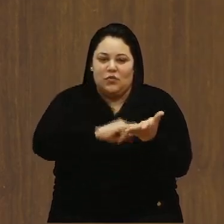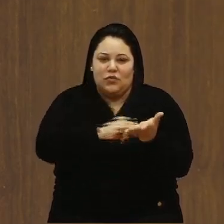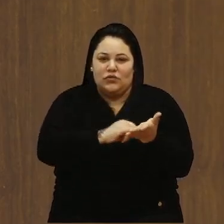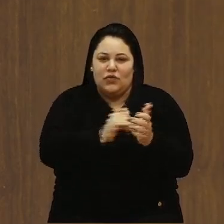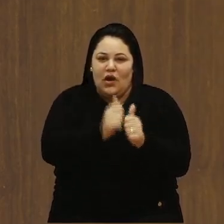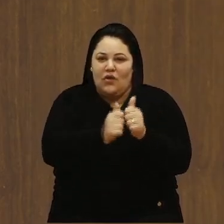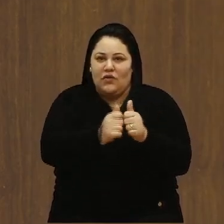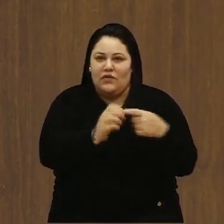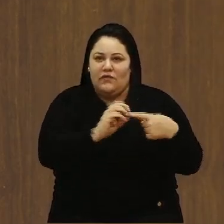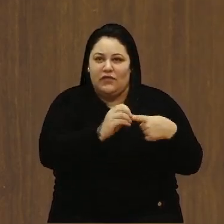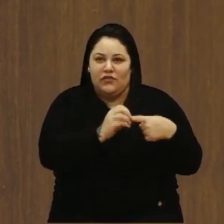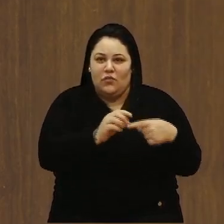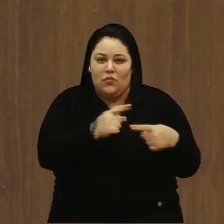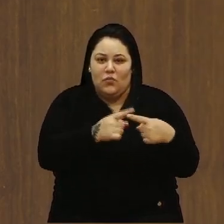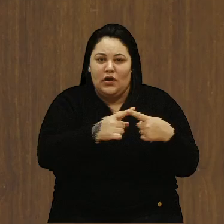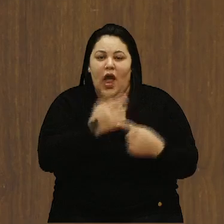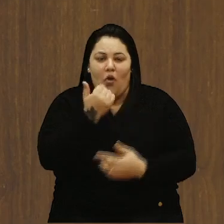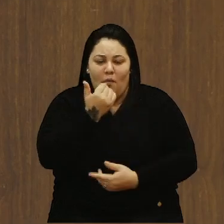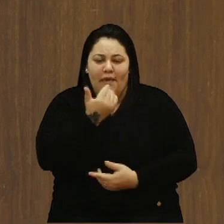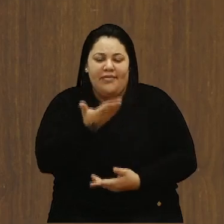Porque a comida